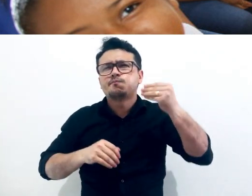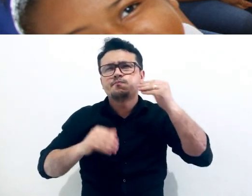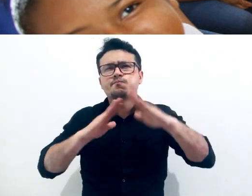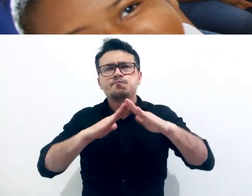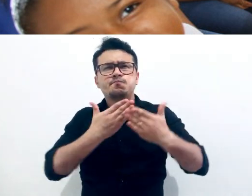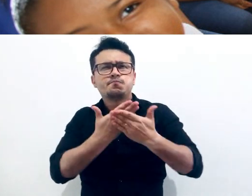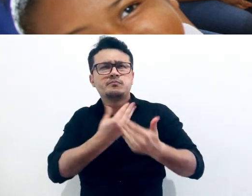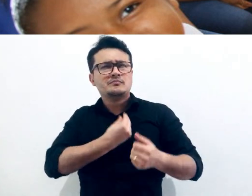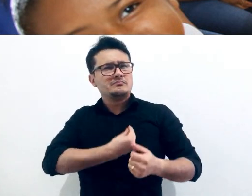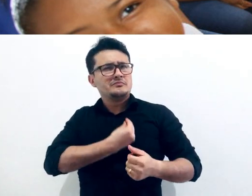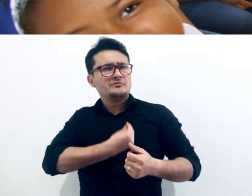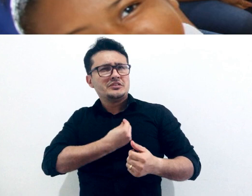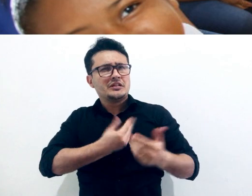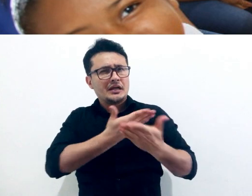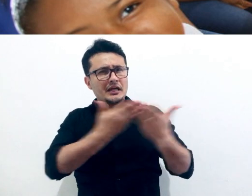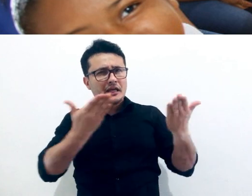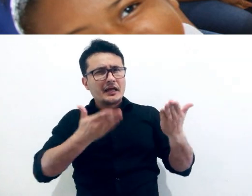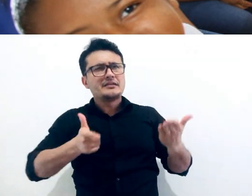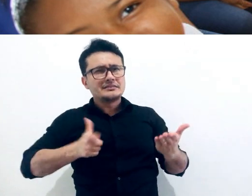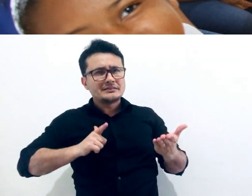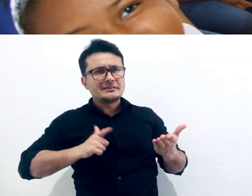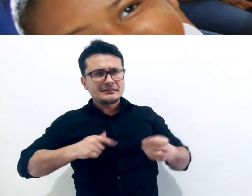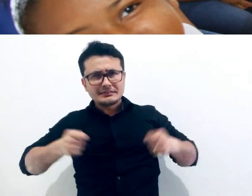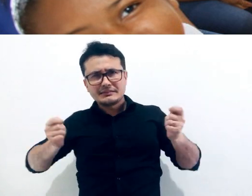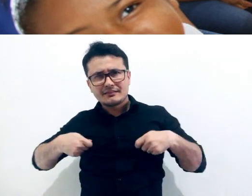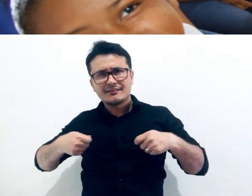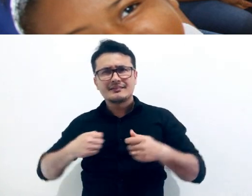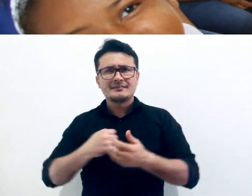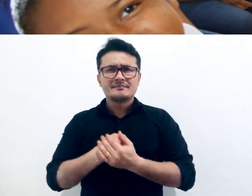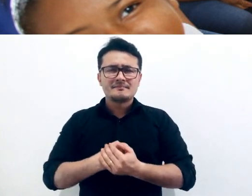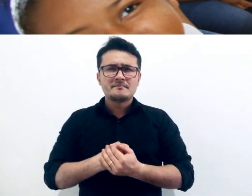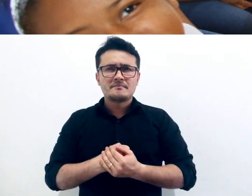melhor experiência escolar e de vida que eles possam ter.